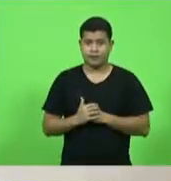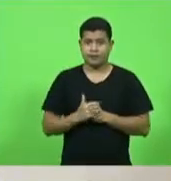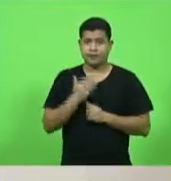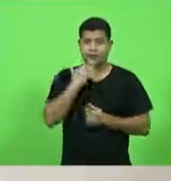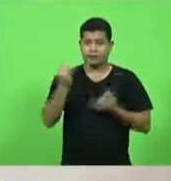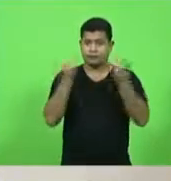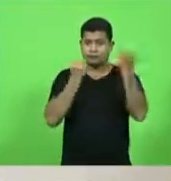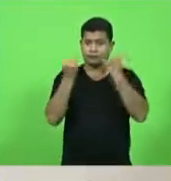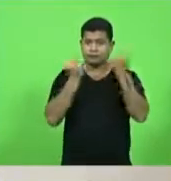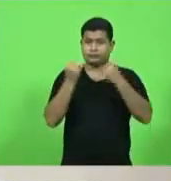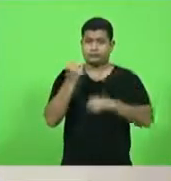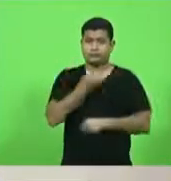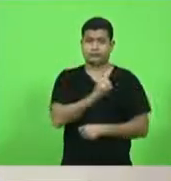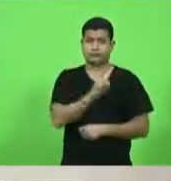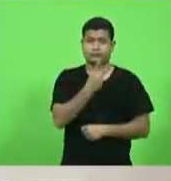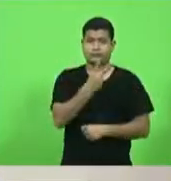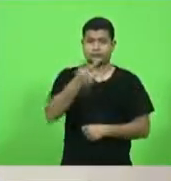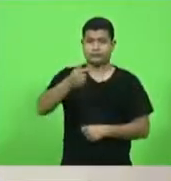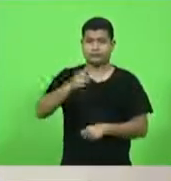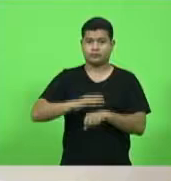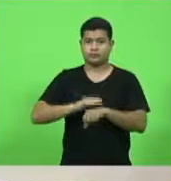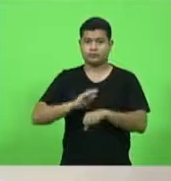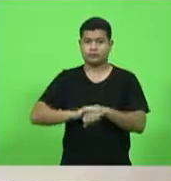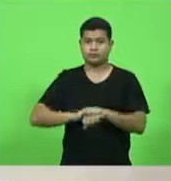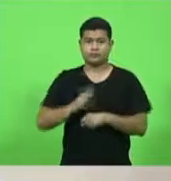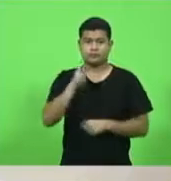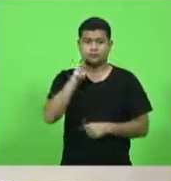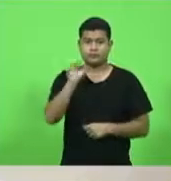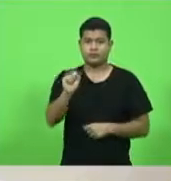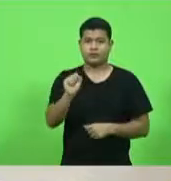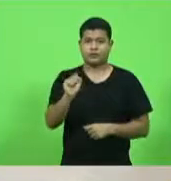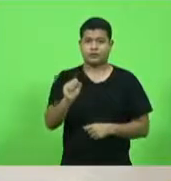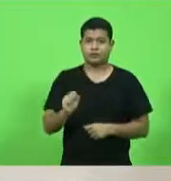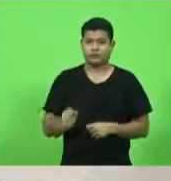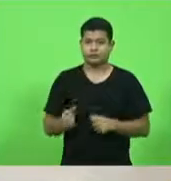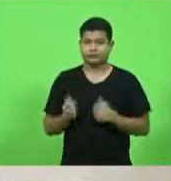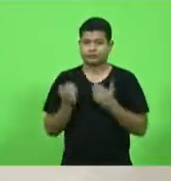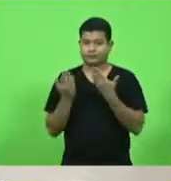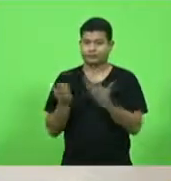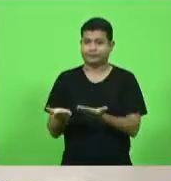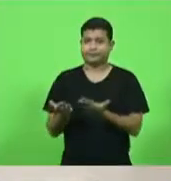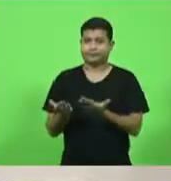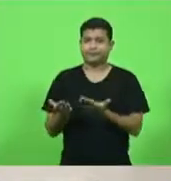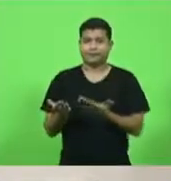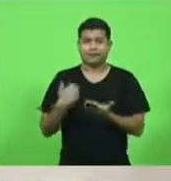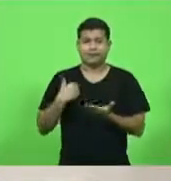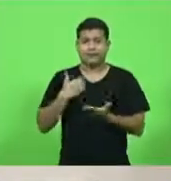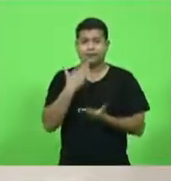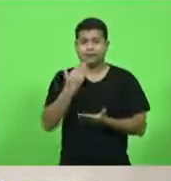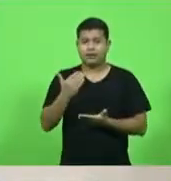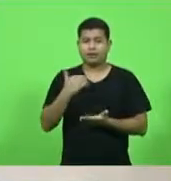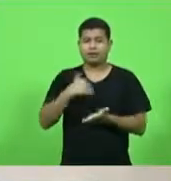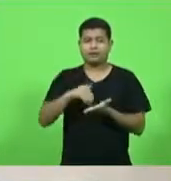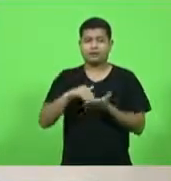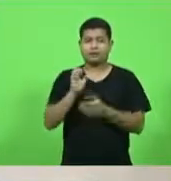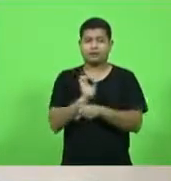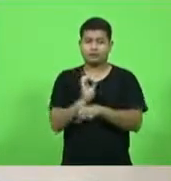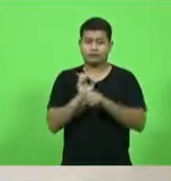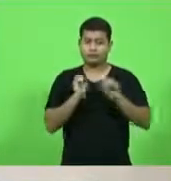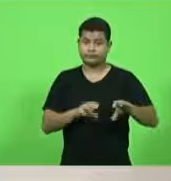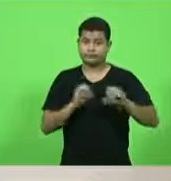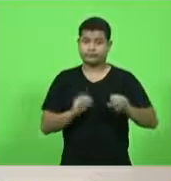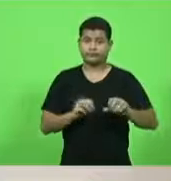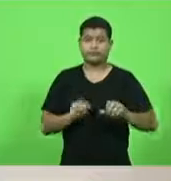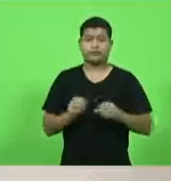Pedido de informação número 27, deputado Bruno Souza, solicitando à Secretaria de Estado da Educação informações acerca